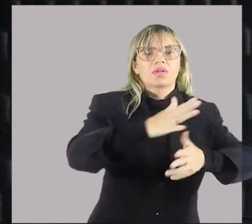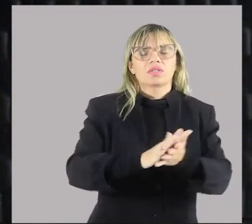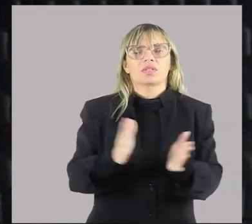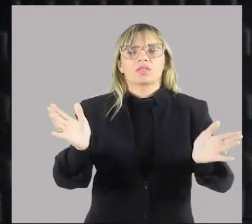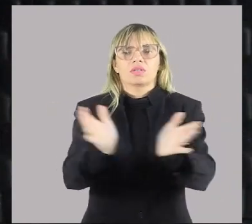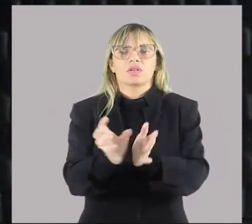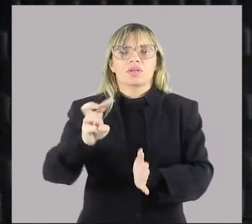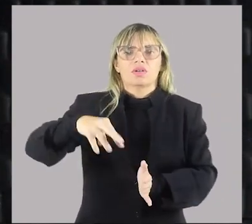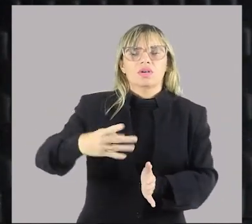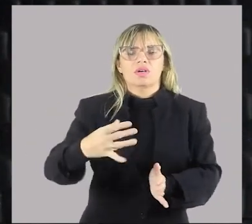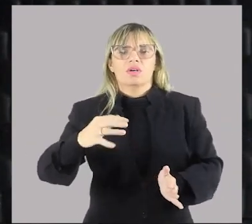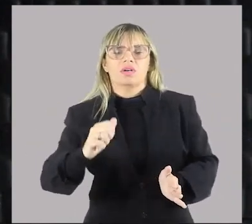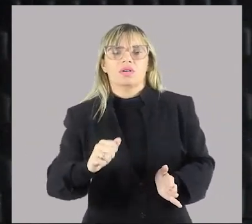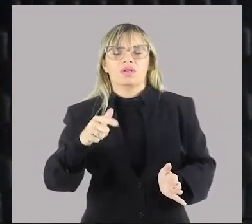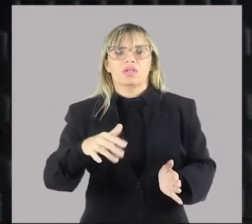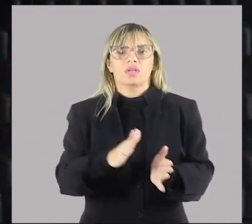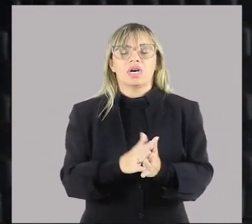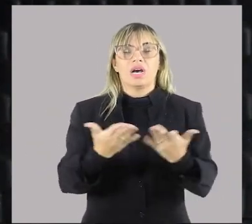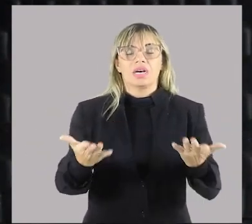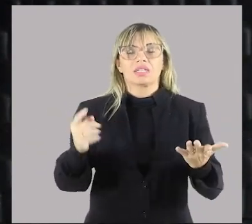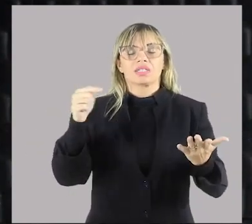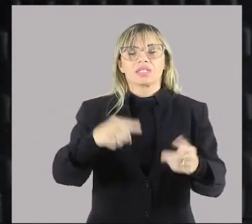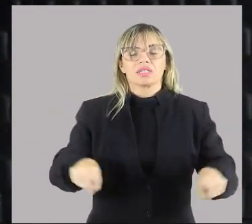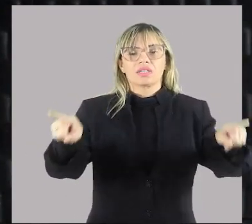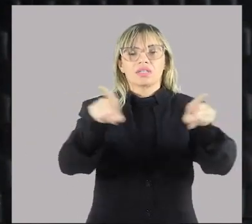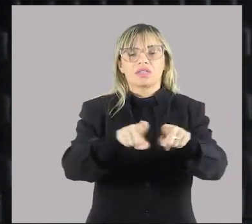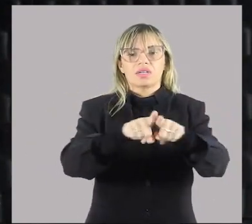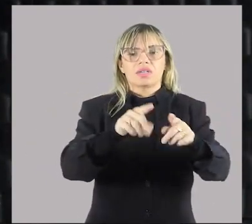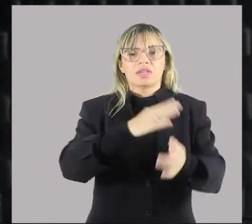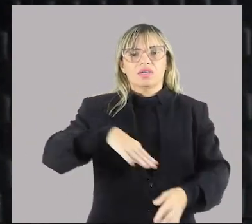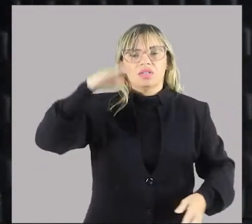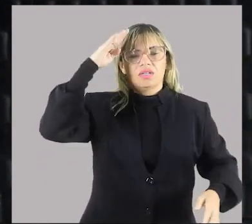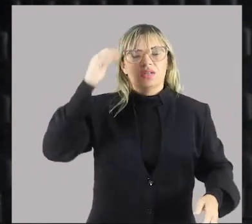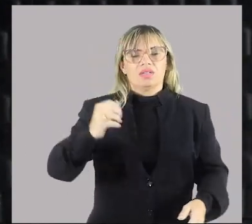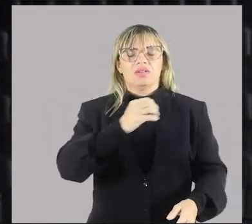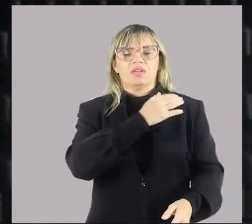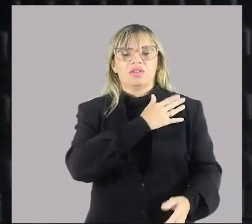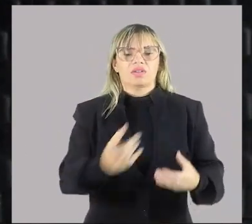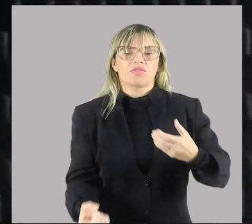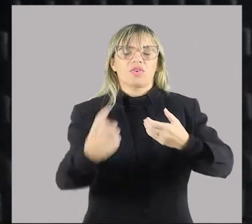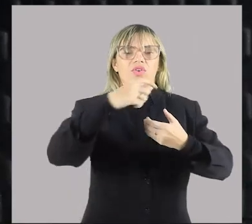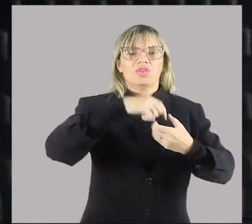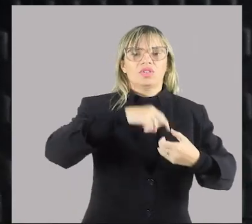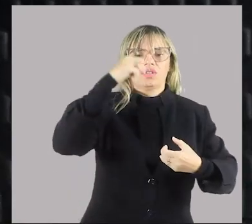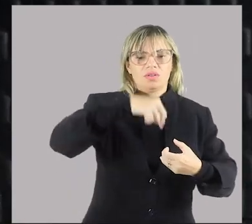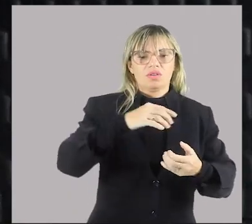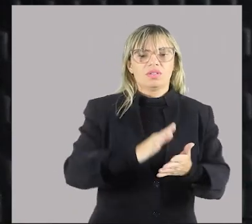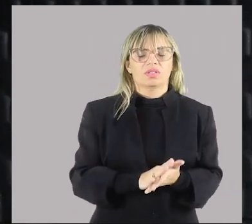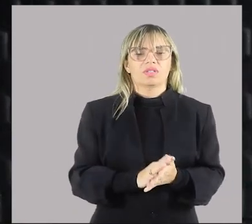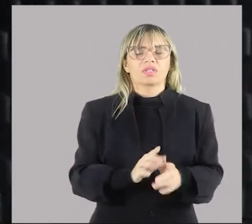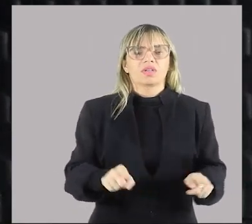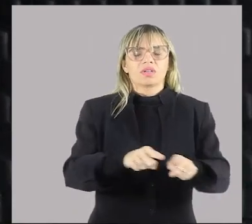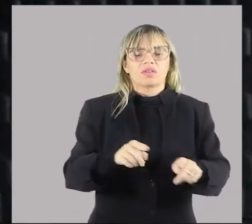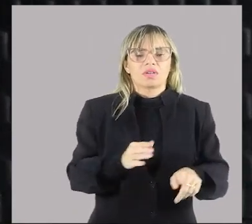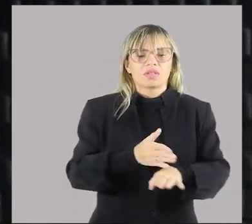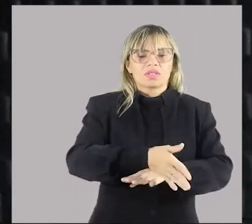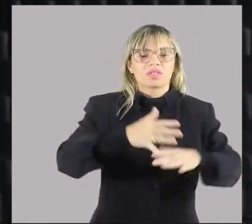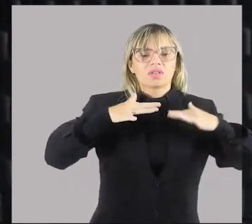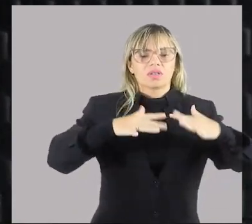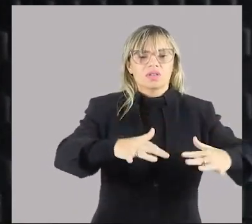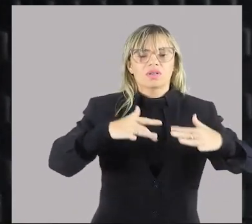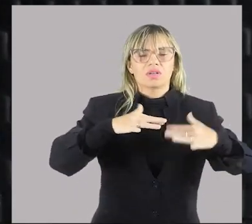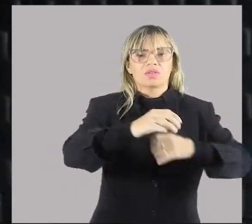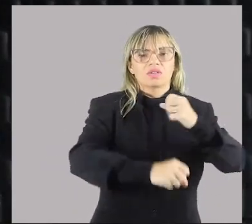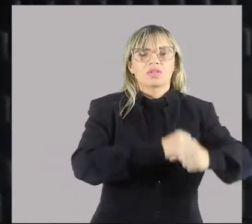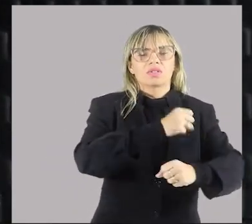classe média, até tenentes que vão voltar em cena participaram do movimento de 30. Para alguns, o movimento